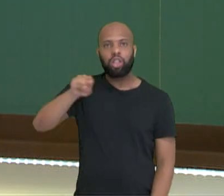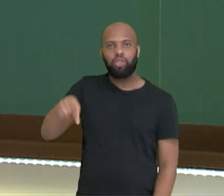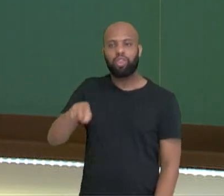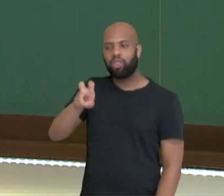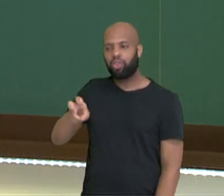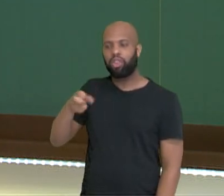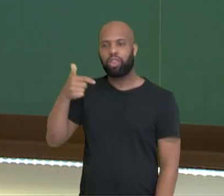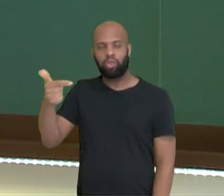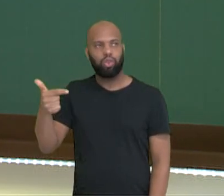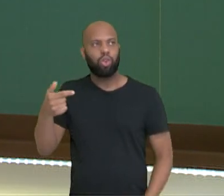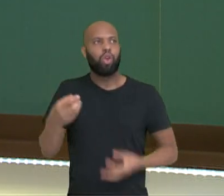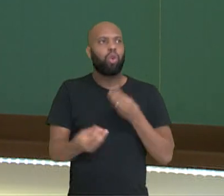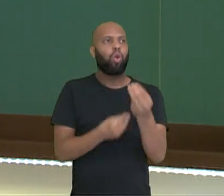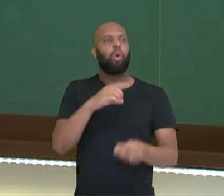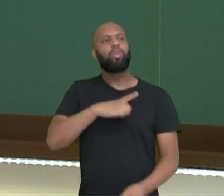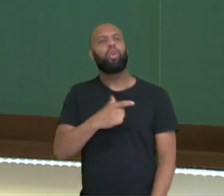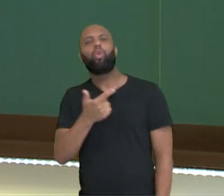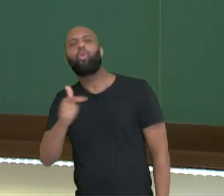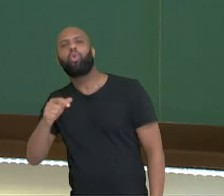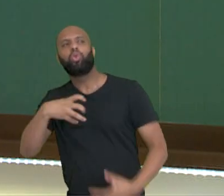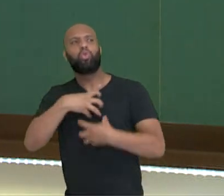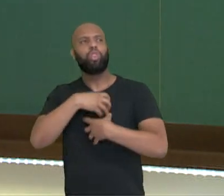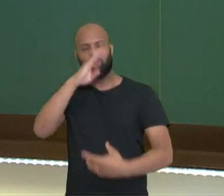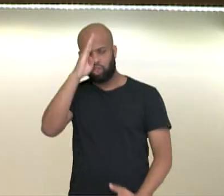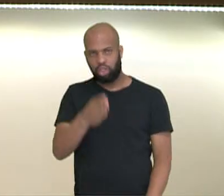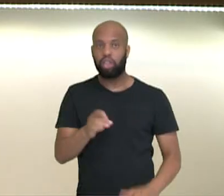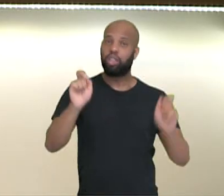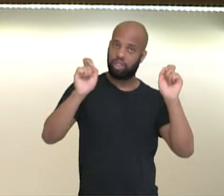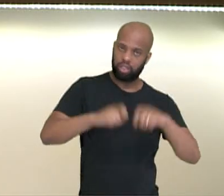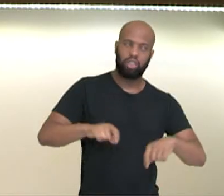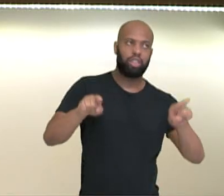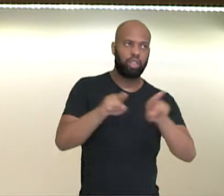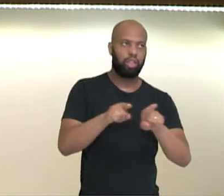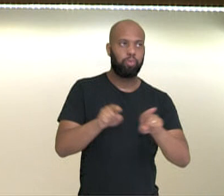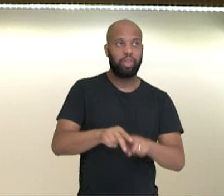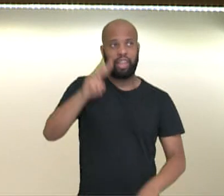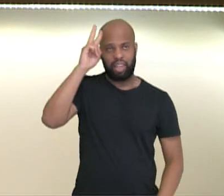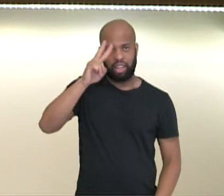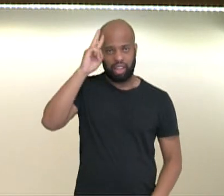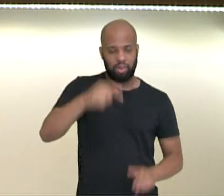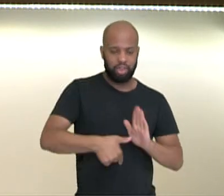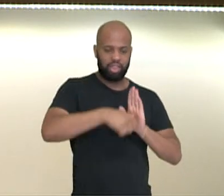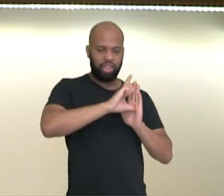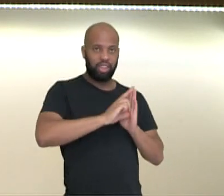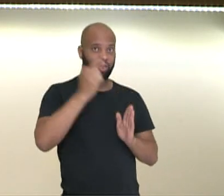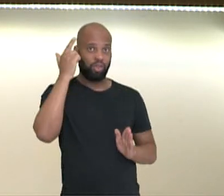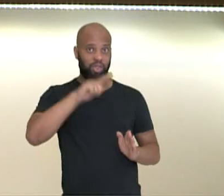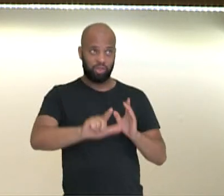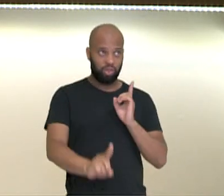11,52. Como que eu poderia fazer isso diretamente? Então, vem comigo aqui, ó. Lembra que a gente calculou ali?